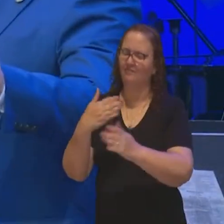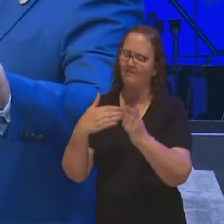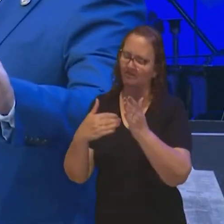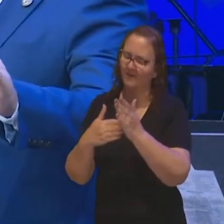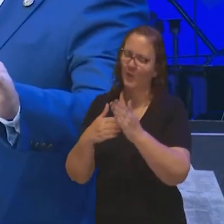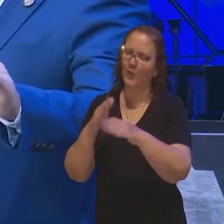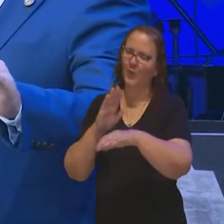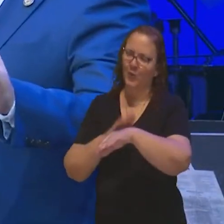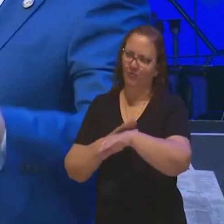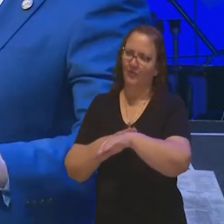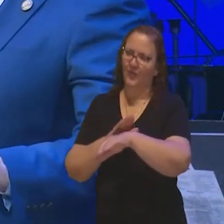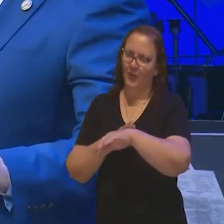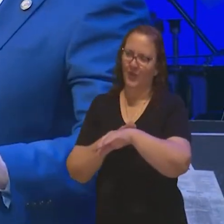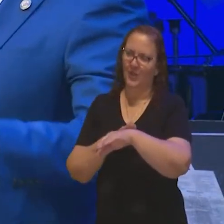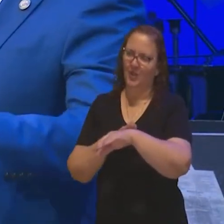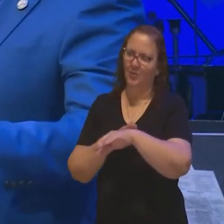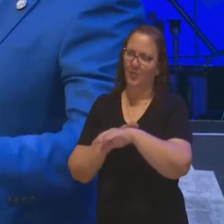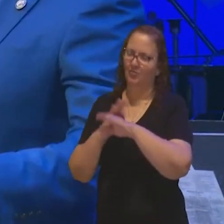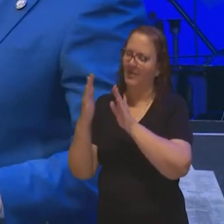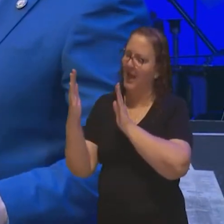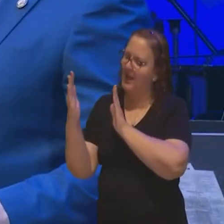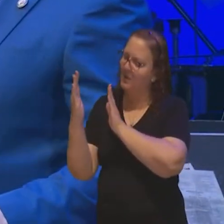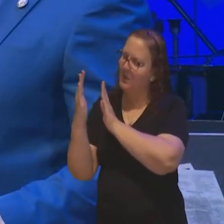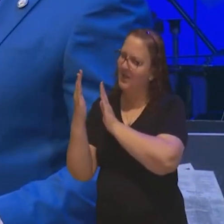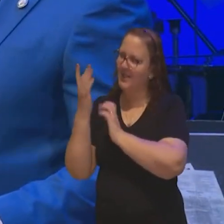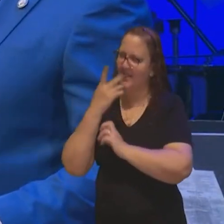para sempre, na presença do Senhor.